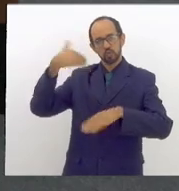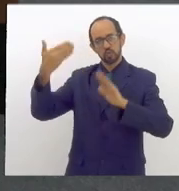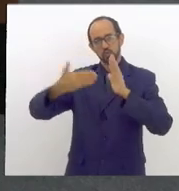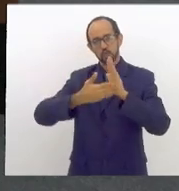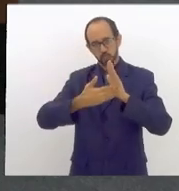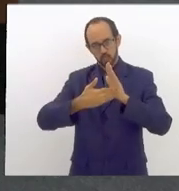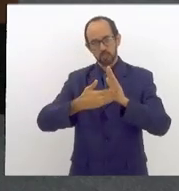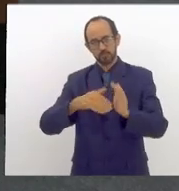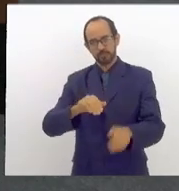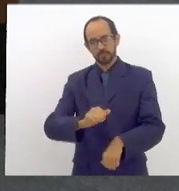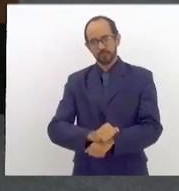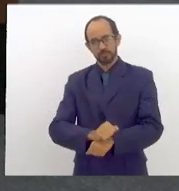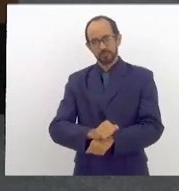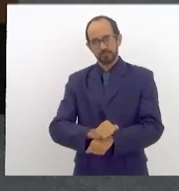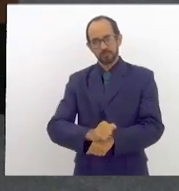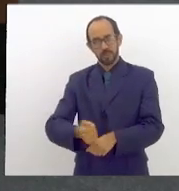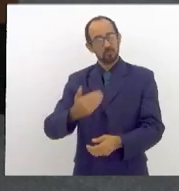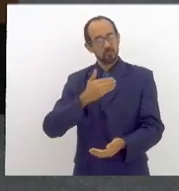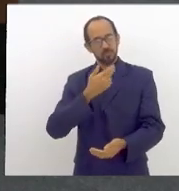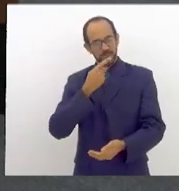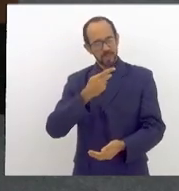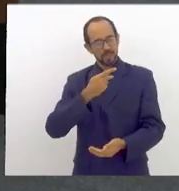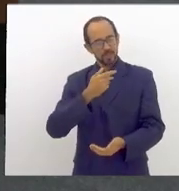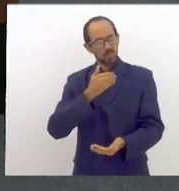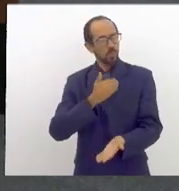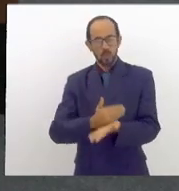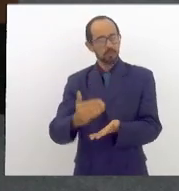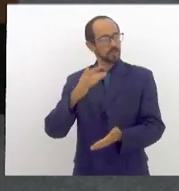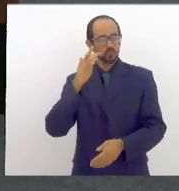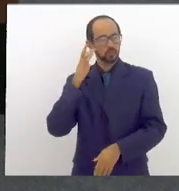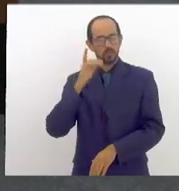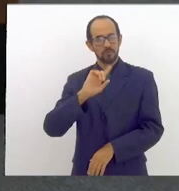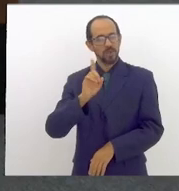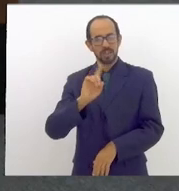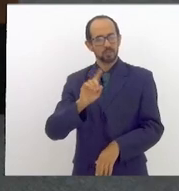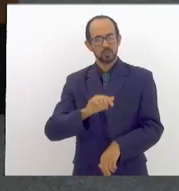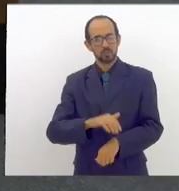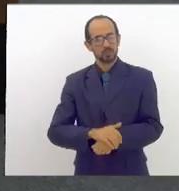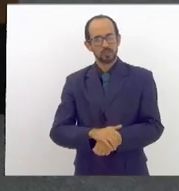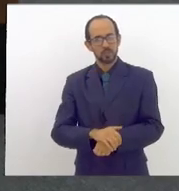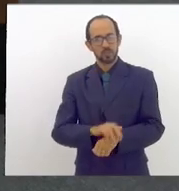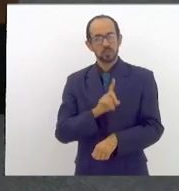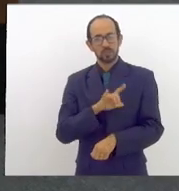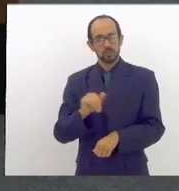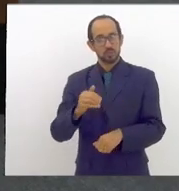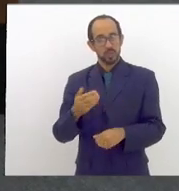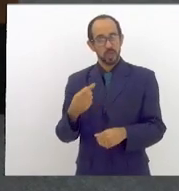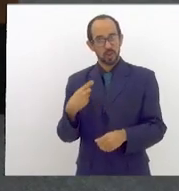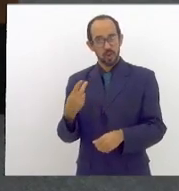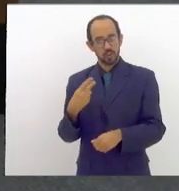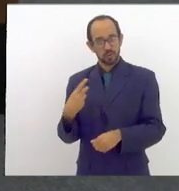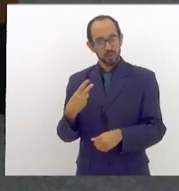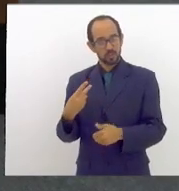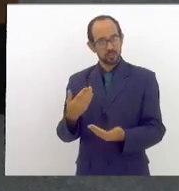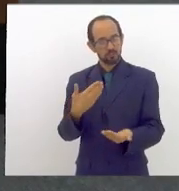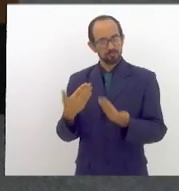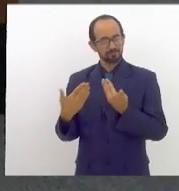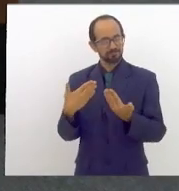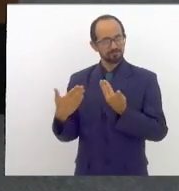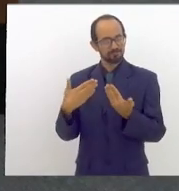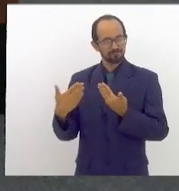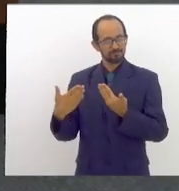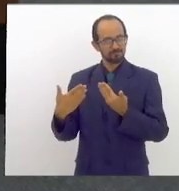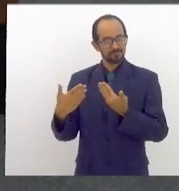dizendo aqui o nosso início não foi fácil e um dia nós tivemos uma conversa com tanto quanto dura que